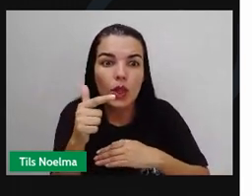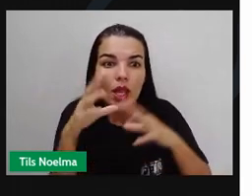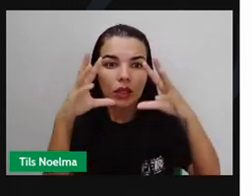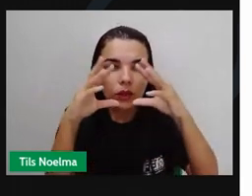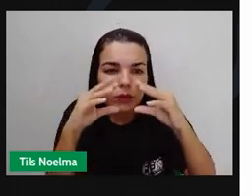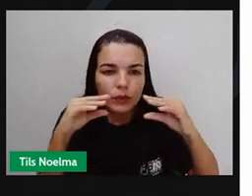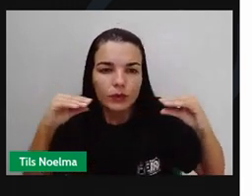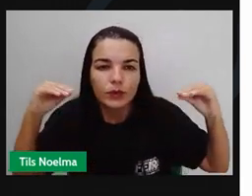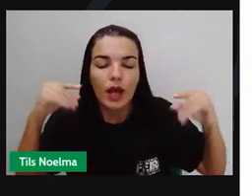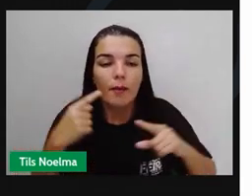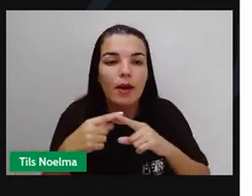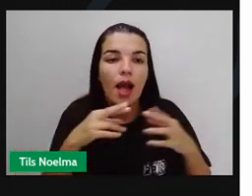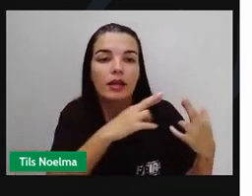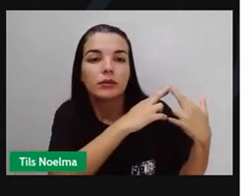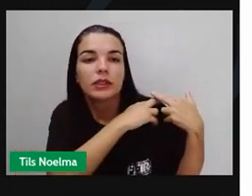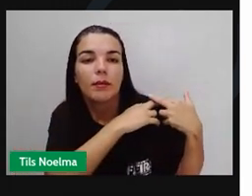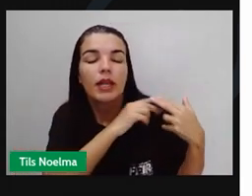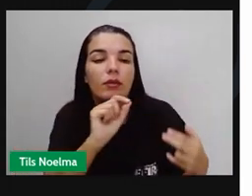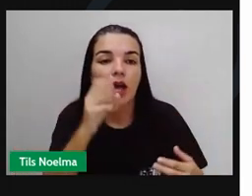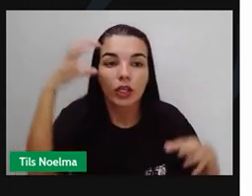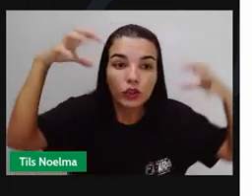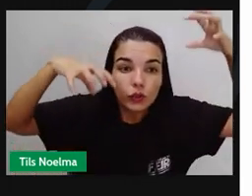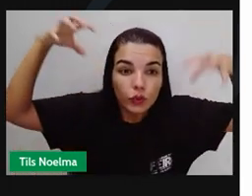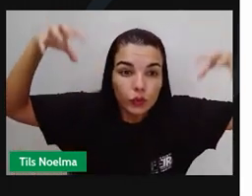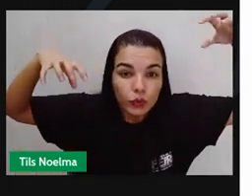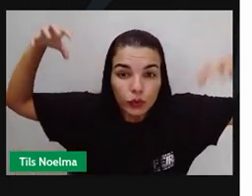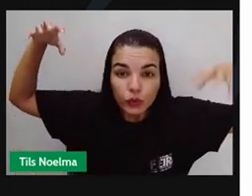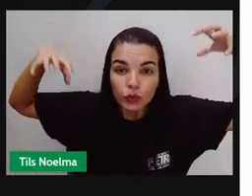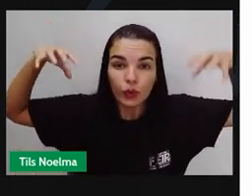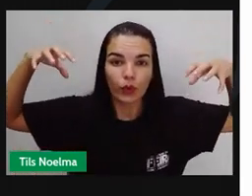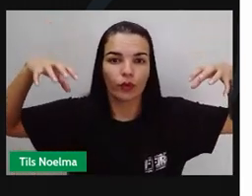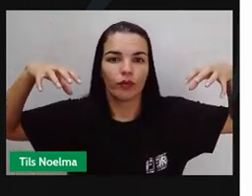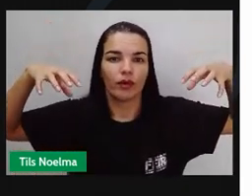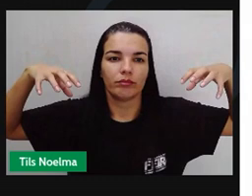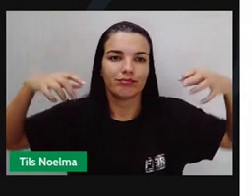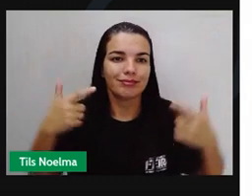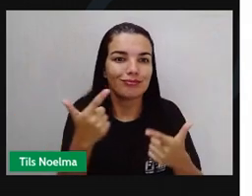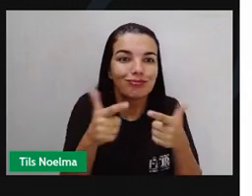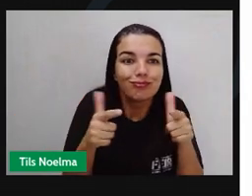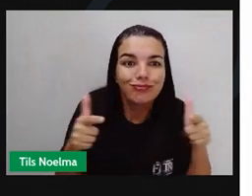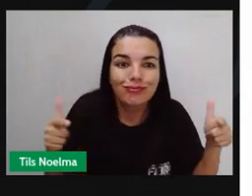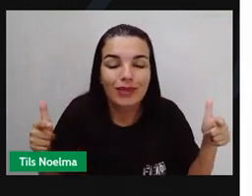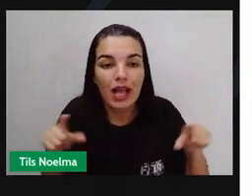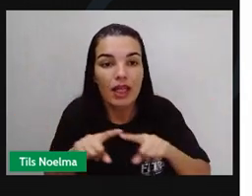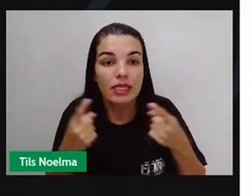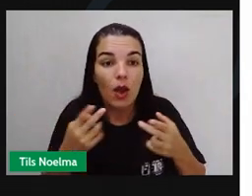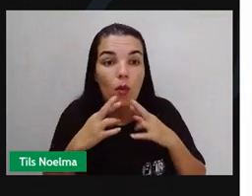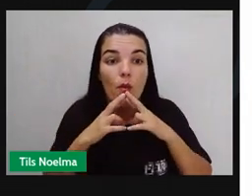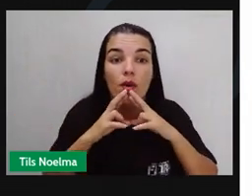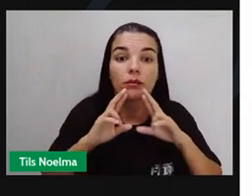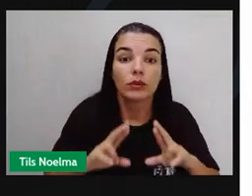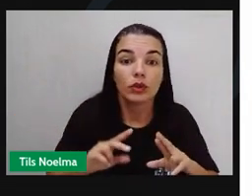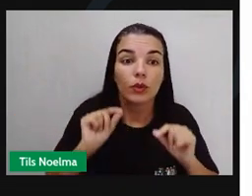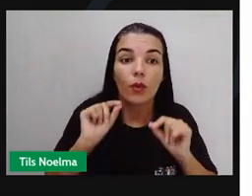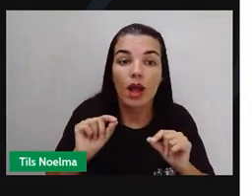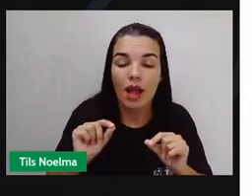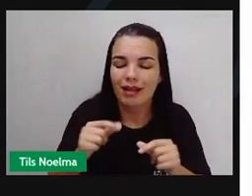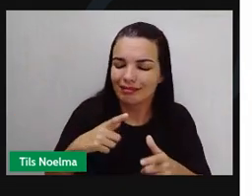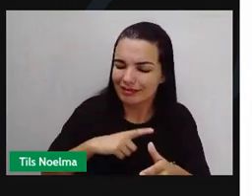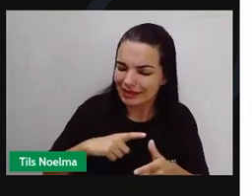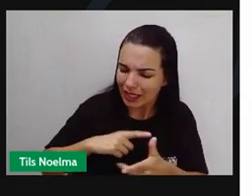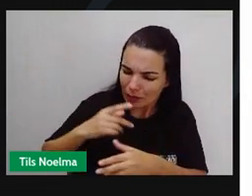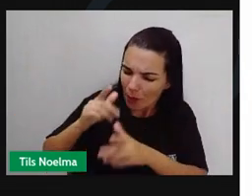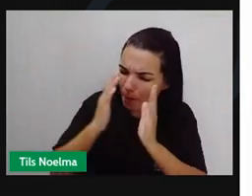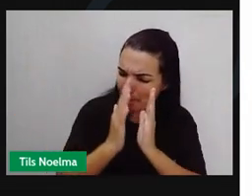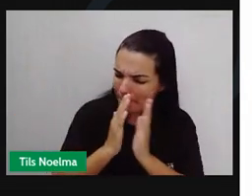responsáveis pelas chuvas em outras partes do país, como o Sudeste. O resultado disso são períodos prolongados da seca